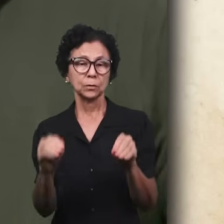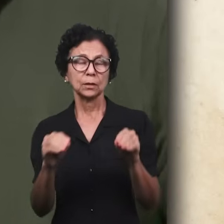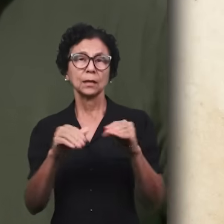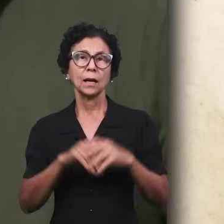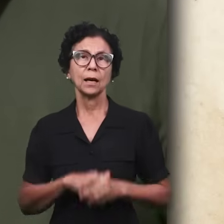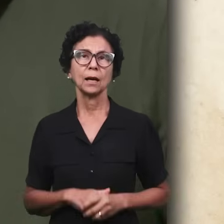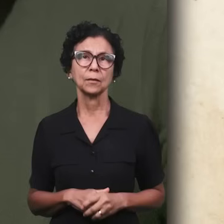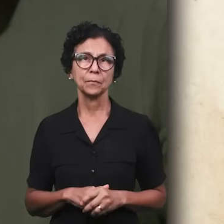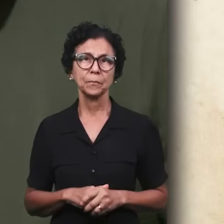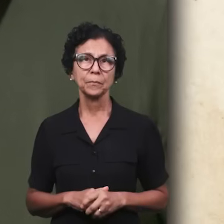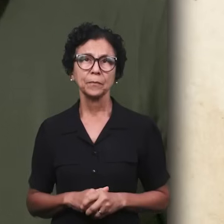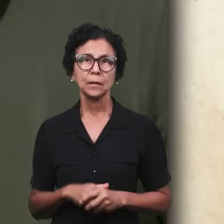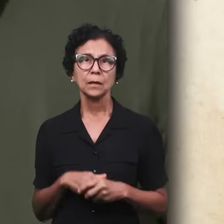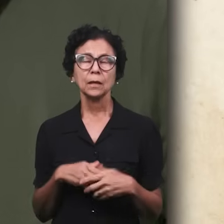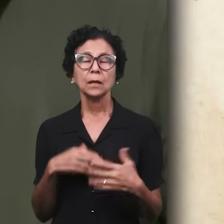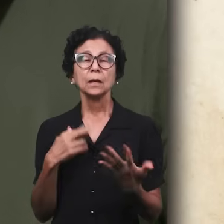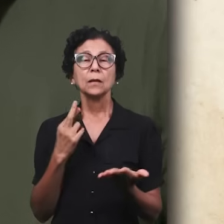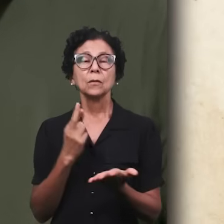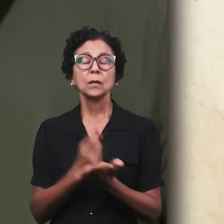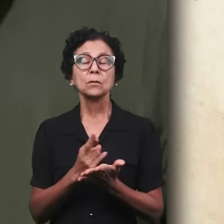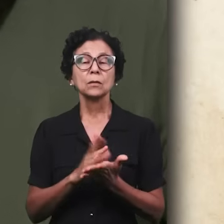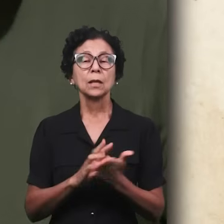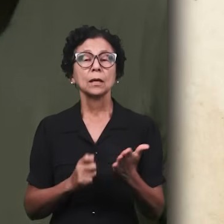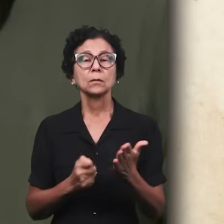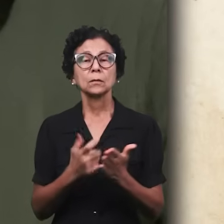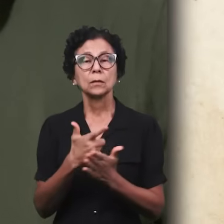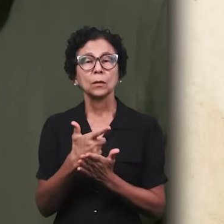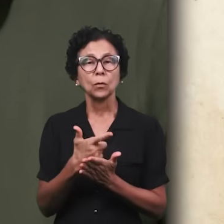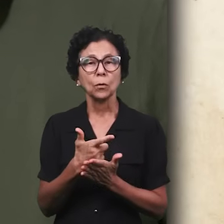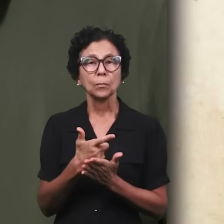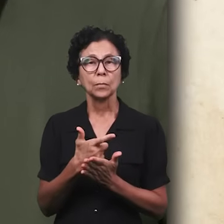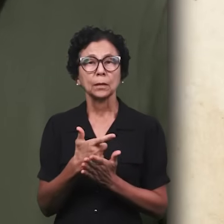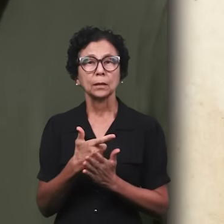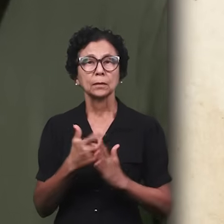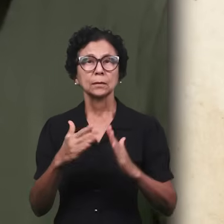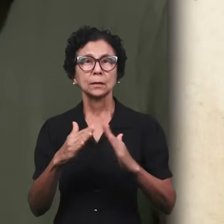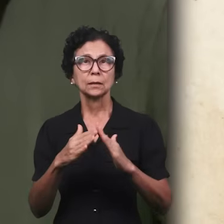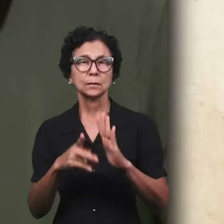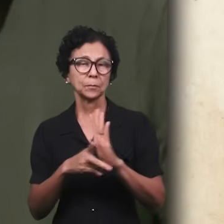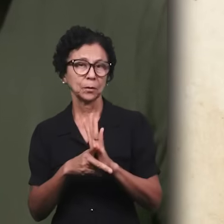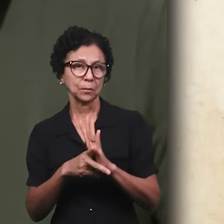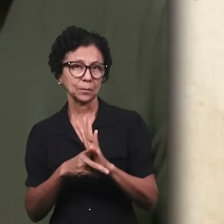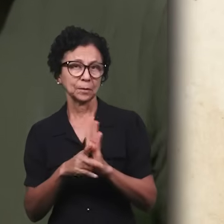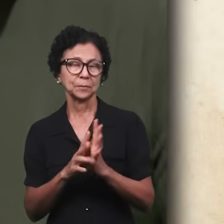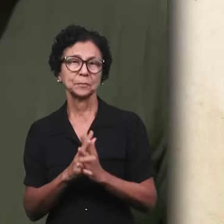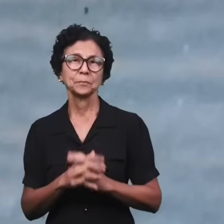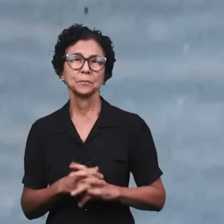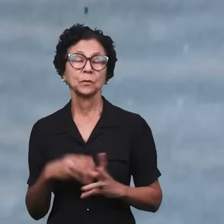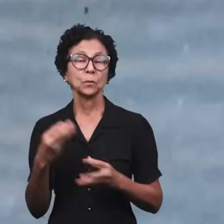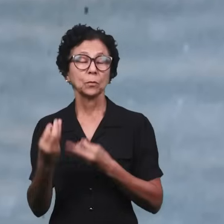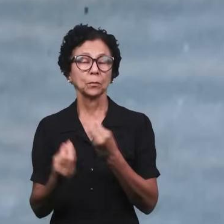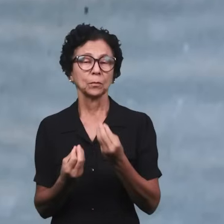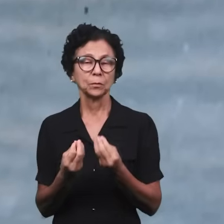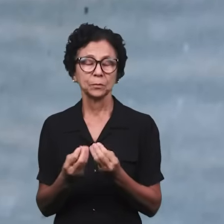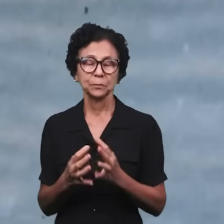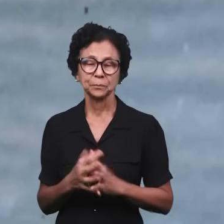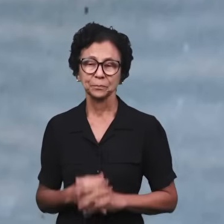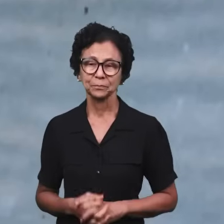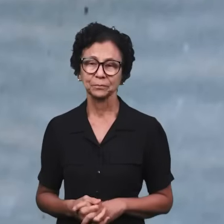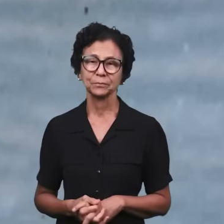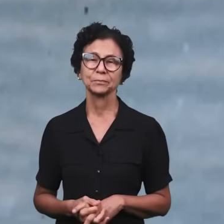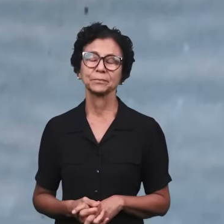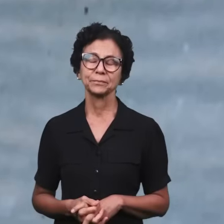uma âncora que impossibilita o crescimento profissional? A paz do Senhor Jesus. Muito bem, minha